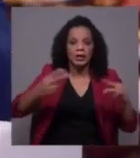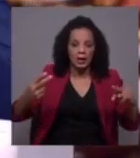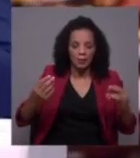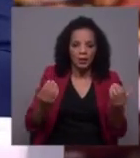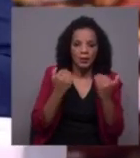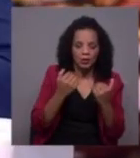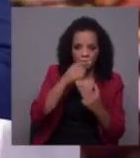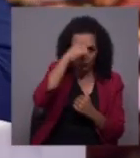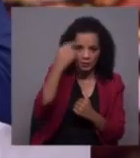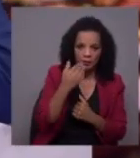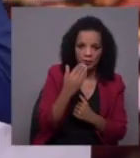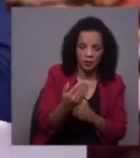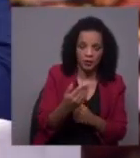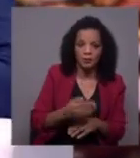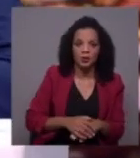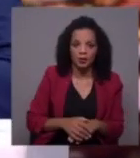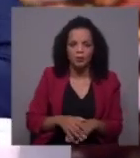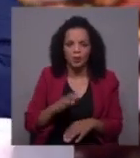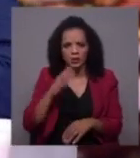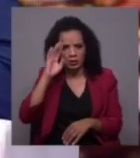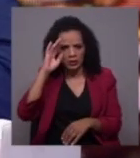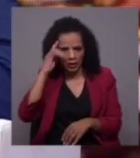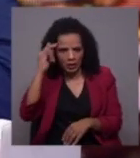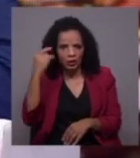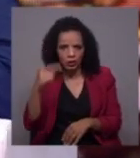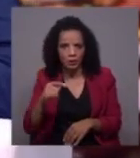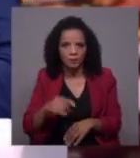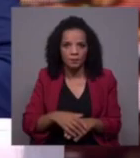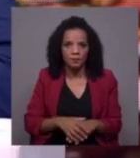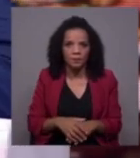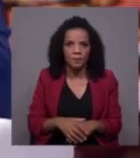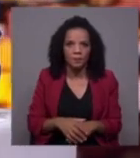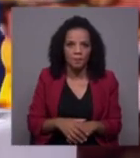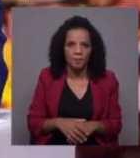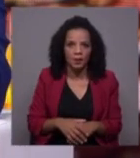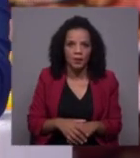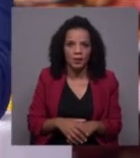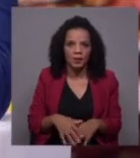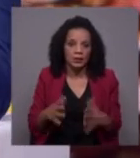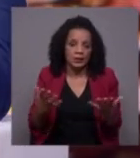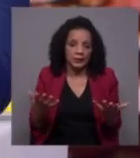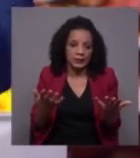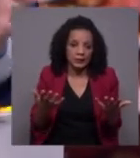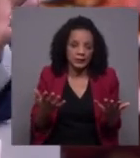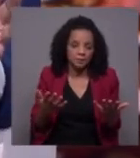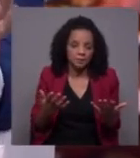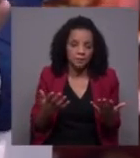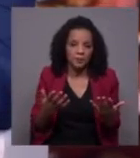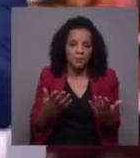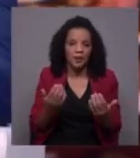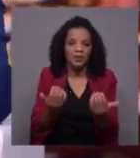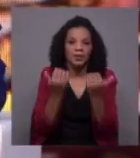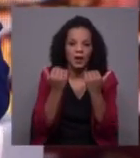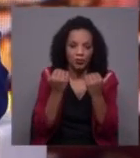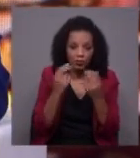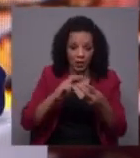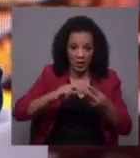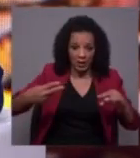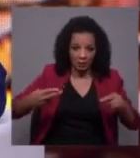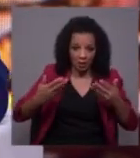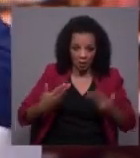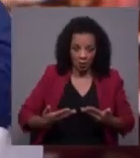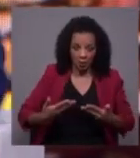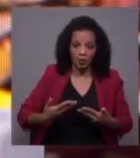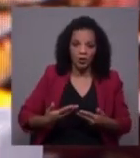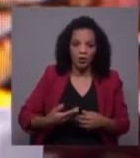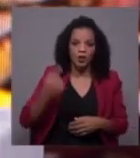Lisboa. Daí nós também propormos... Mas tem ideias sobre... O provedor... Sim, já lá chego. Conta a constatação da realidade. A questão é dos dados, ou seja, a Câmara neste momento devia